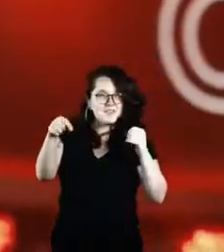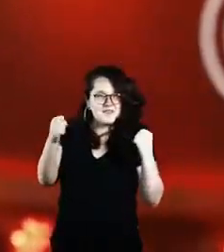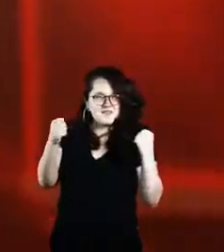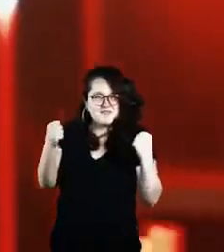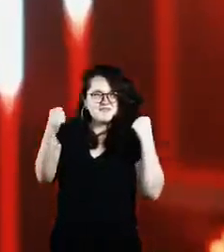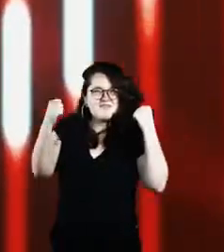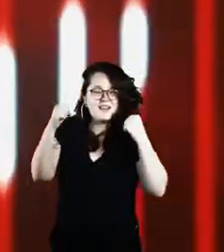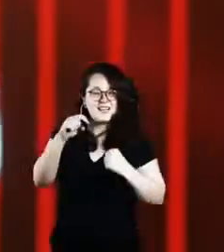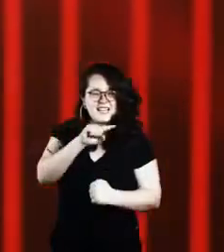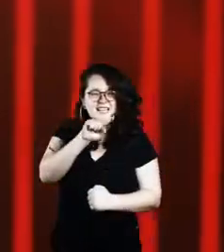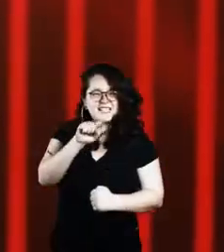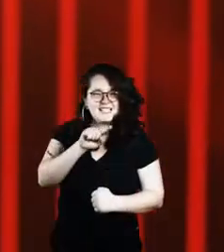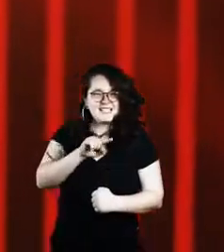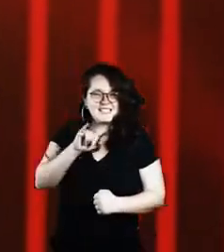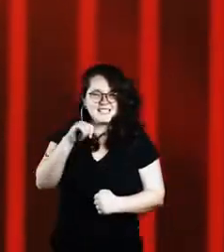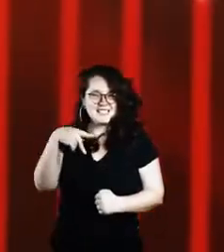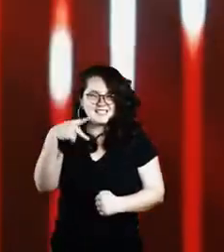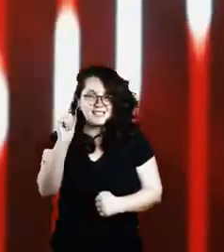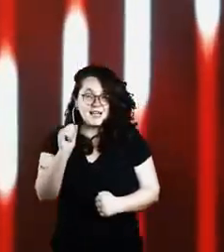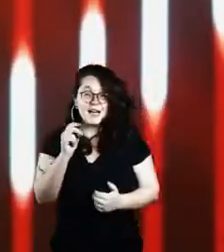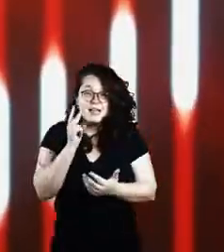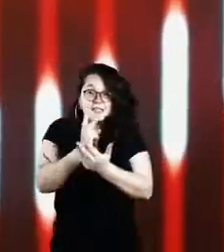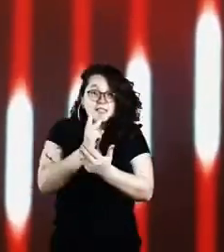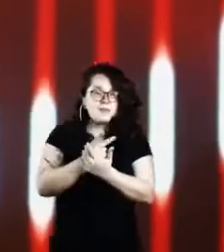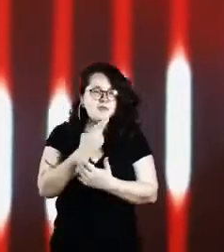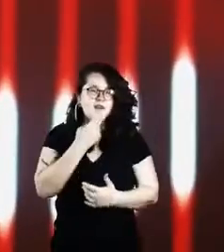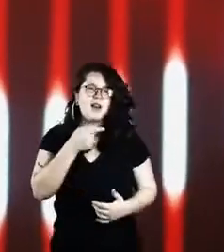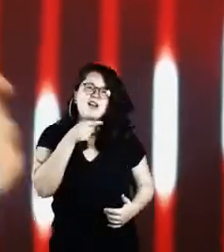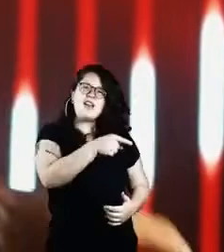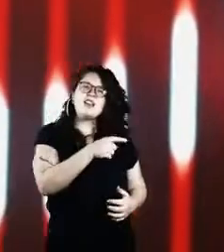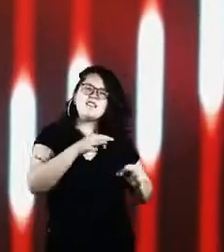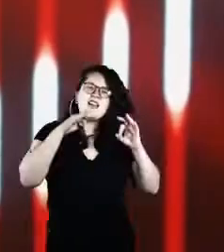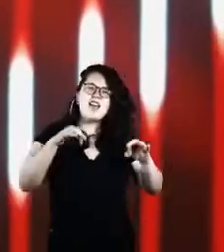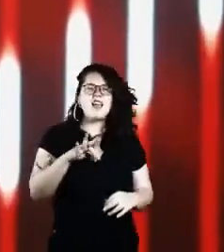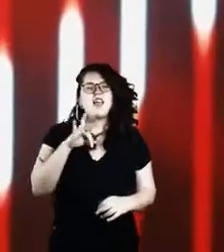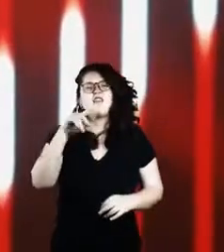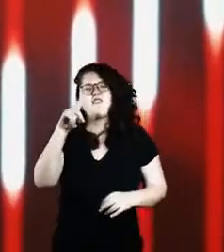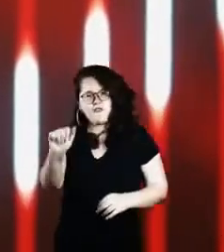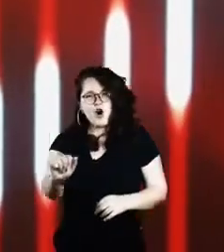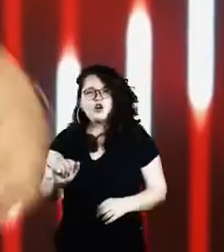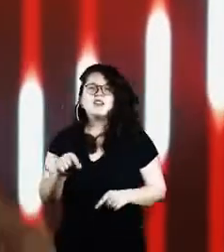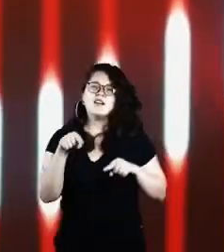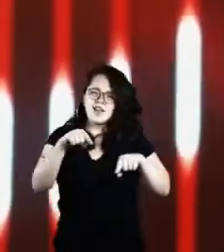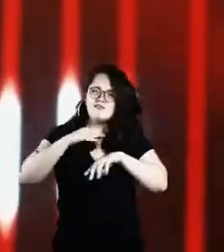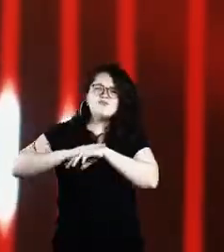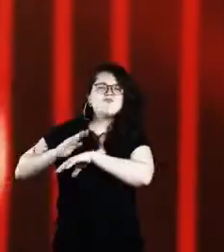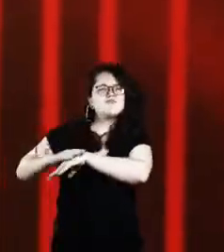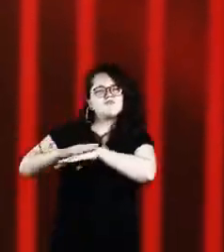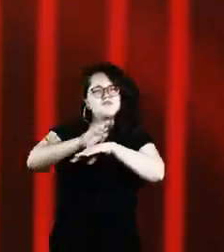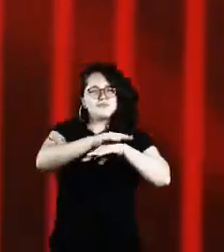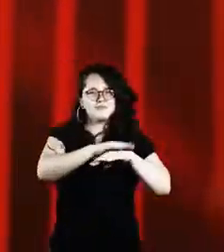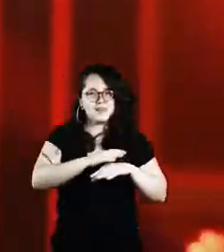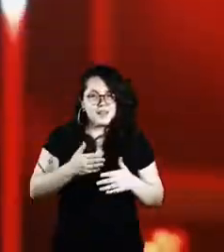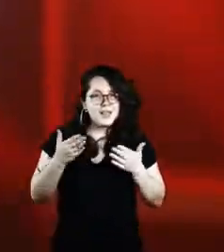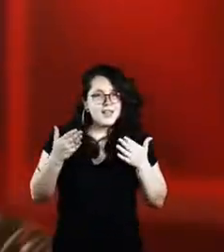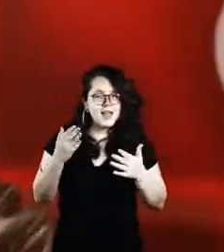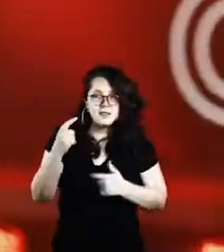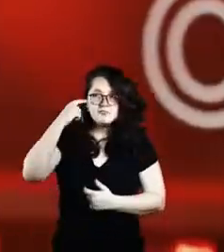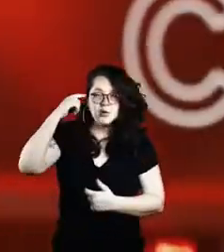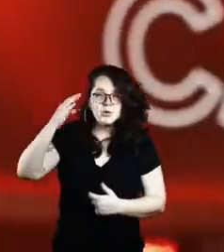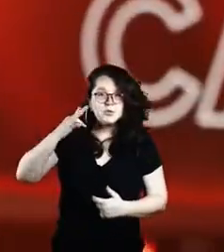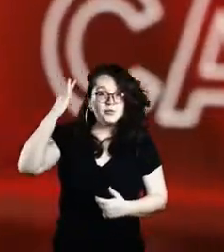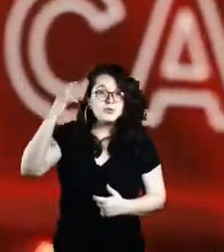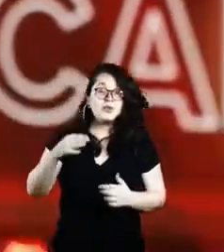quando eu estou nos lugares, eu escuto falar, mano, esse cara aqui é foda, esse cara aqui colocou as coisas para acontecer, esse cara era visionário.